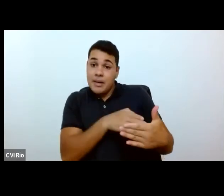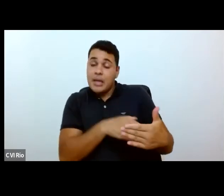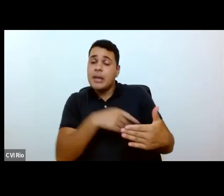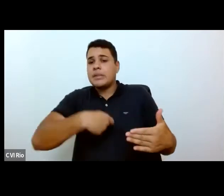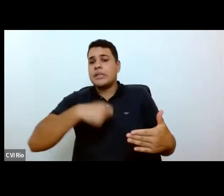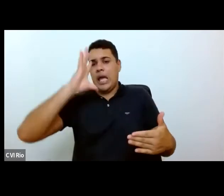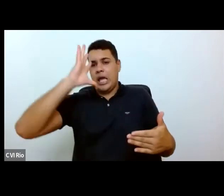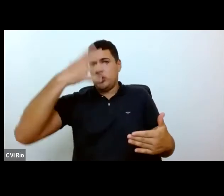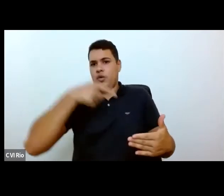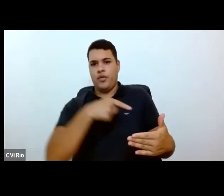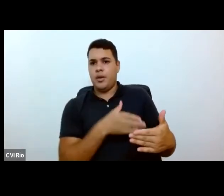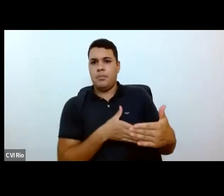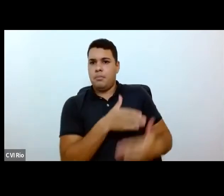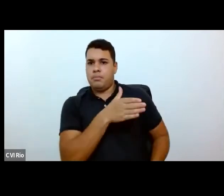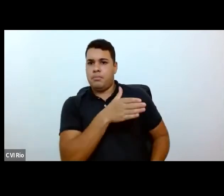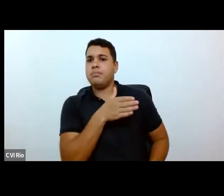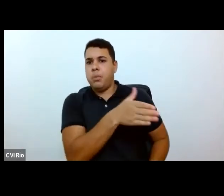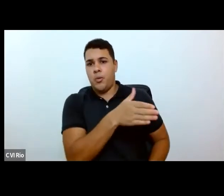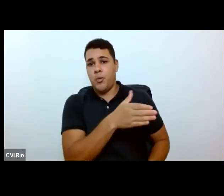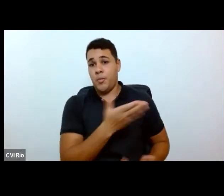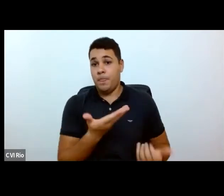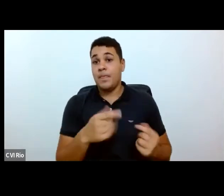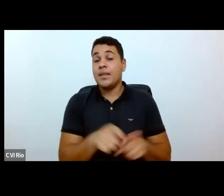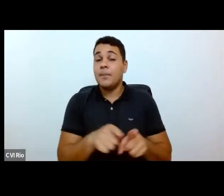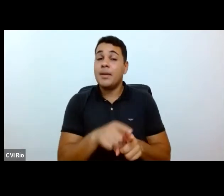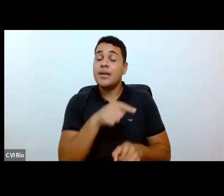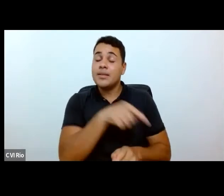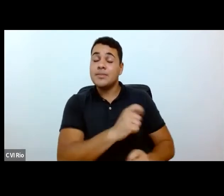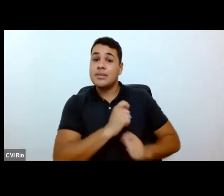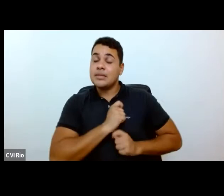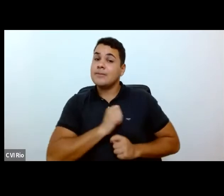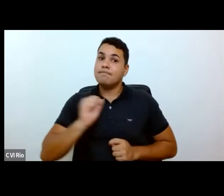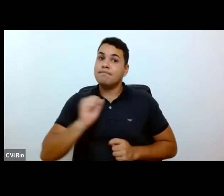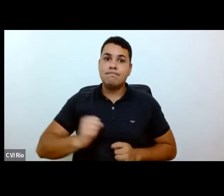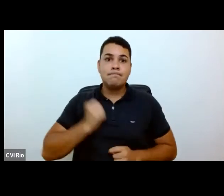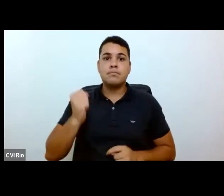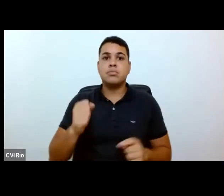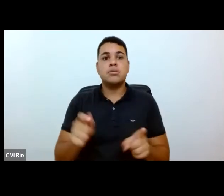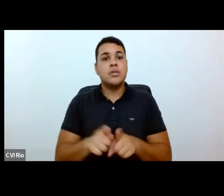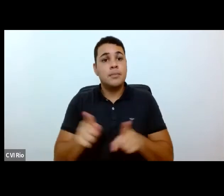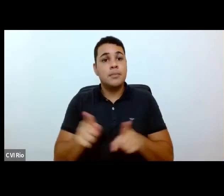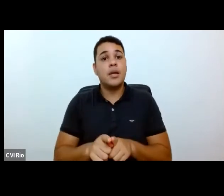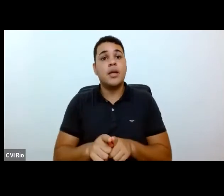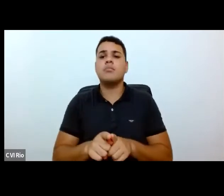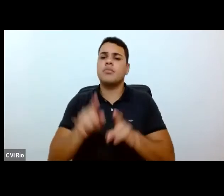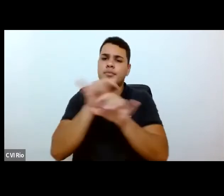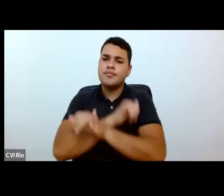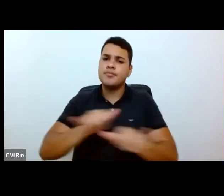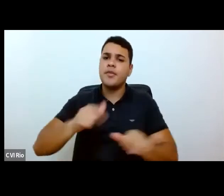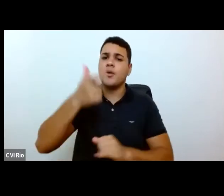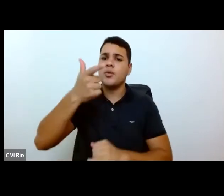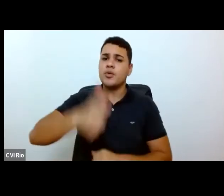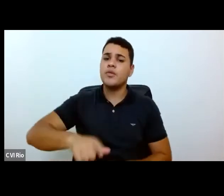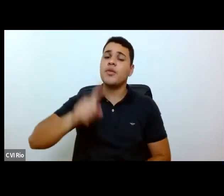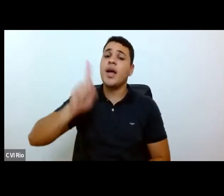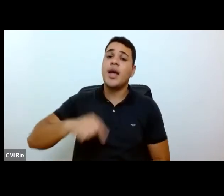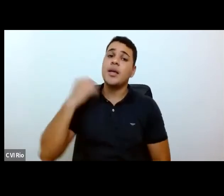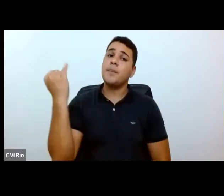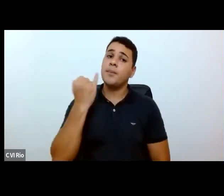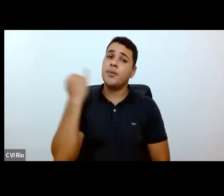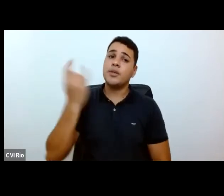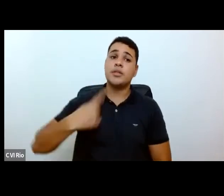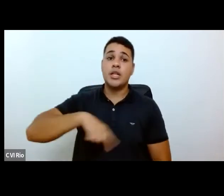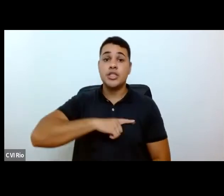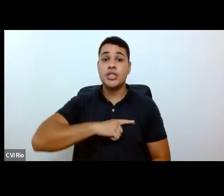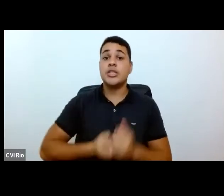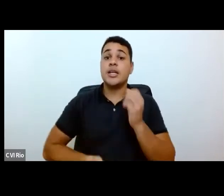é muito cruel, é muito revoltante. É, reforço aqui, né? É necessário de políticas, né, de acesso e